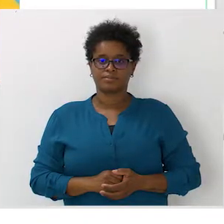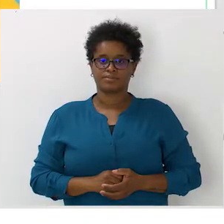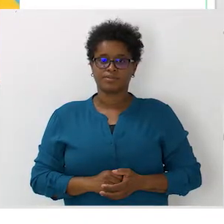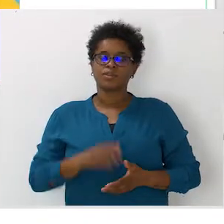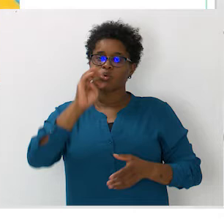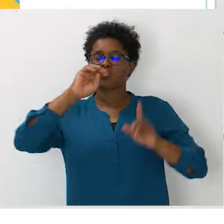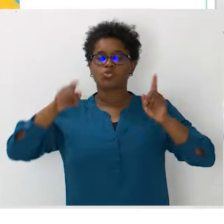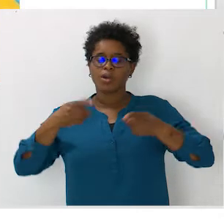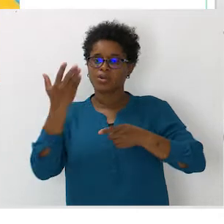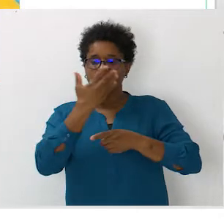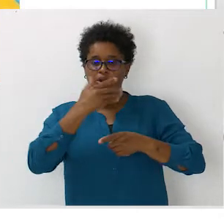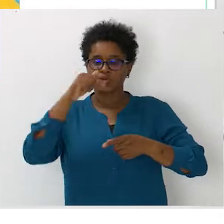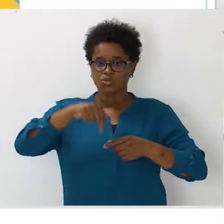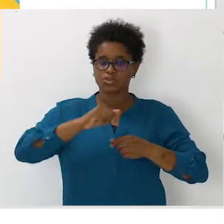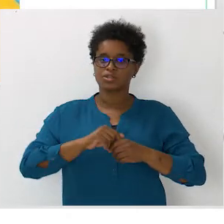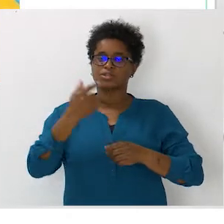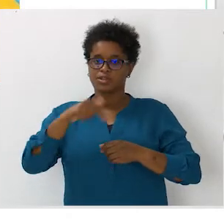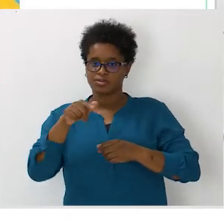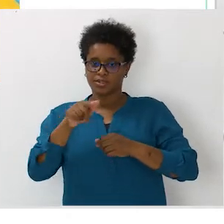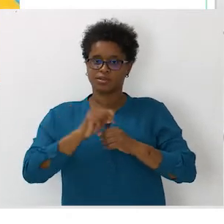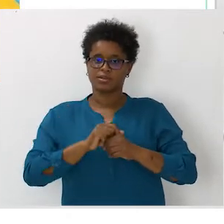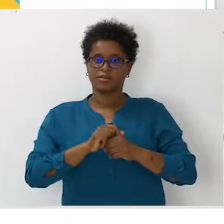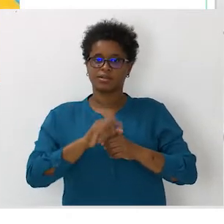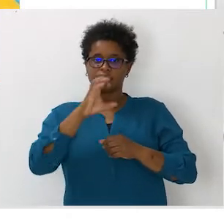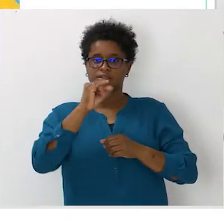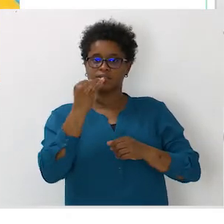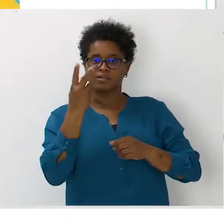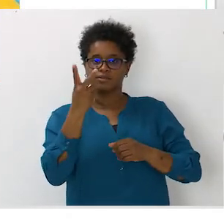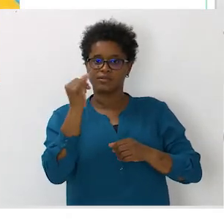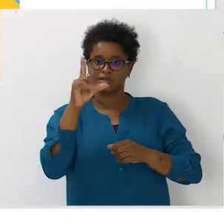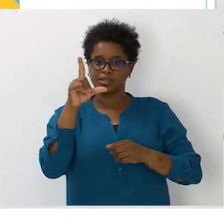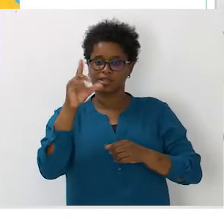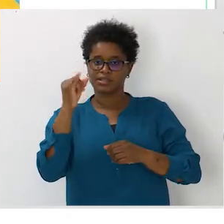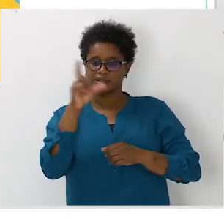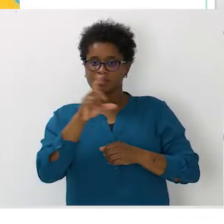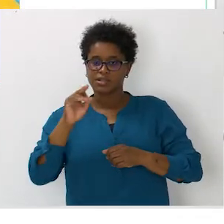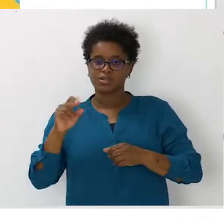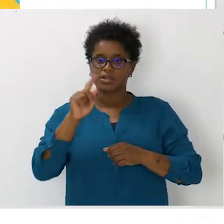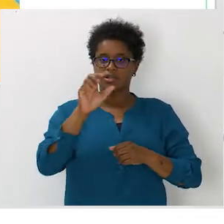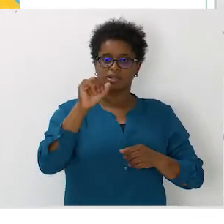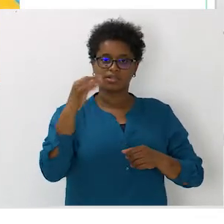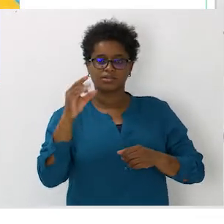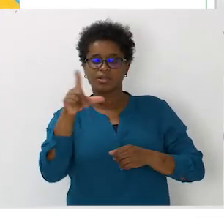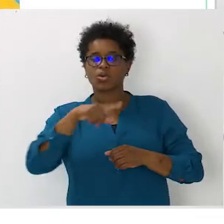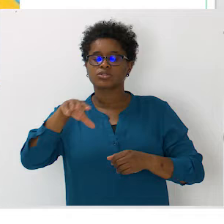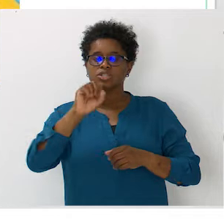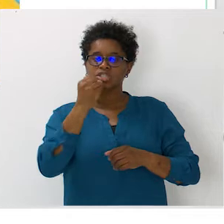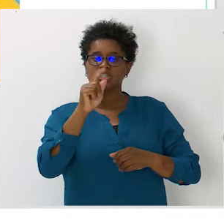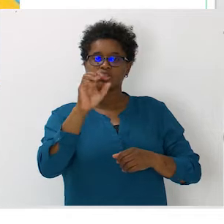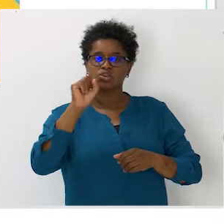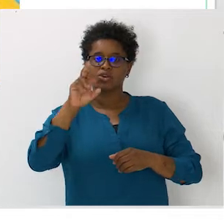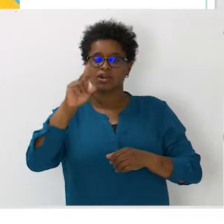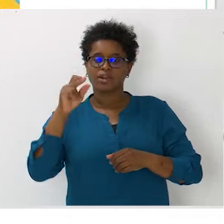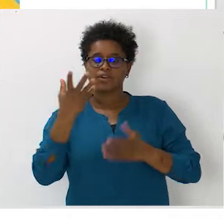E, como sumário da aula de hoje, temos a civilização egípcia, a localização geográfica,